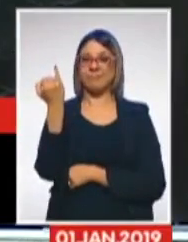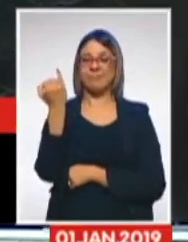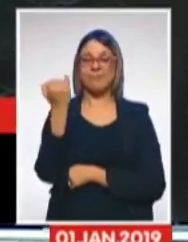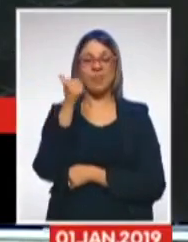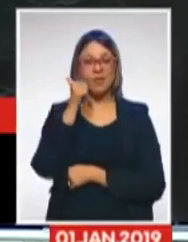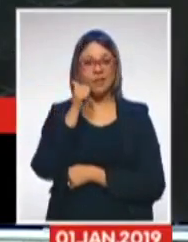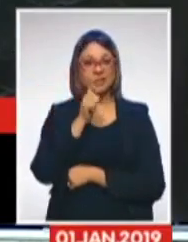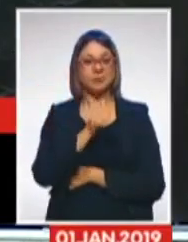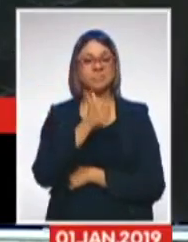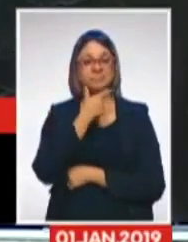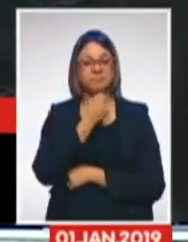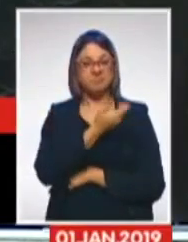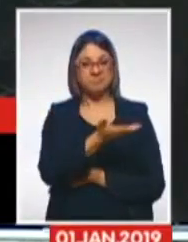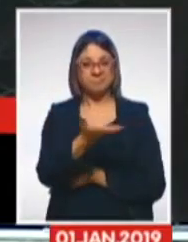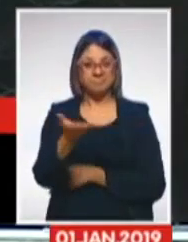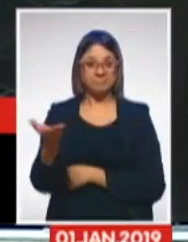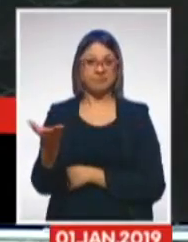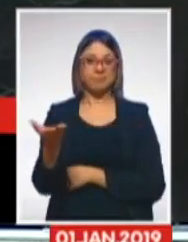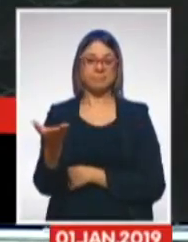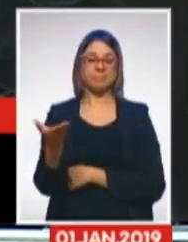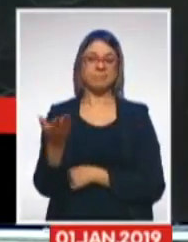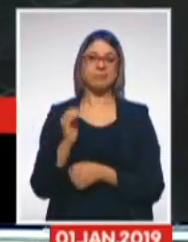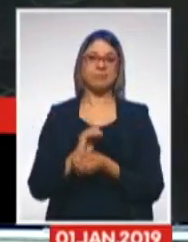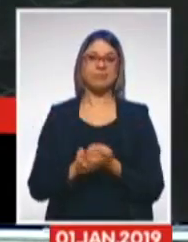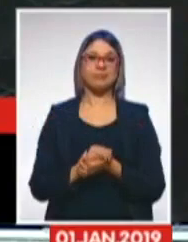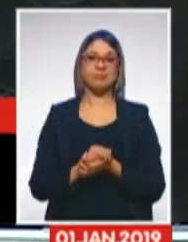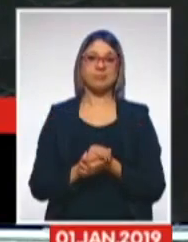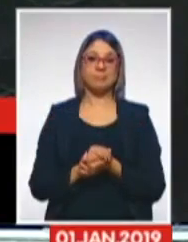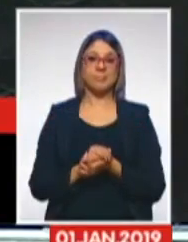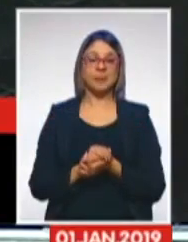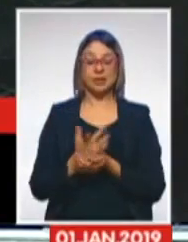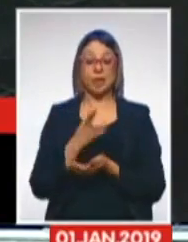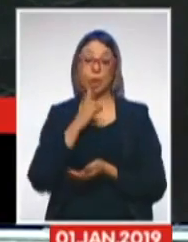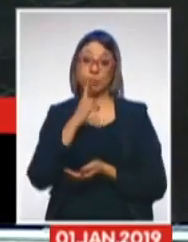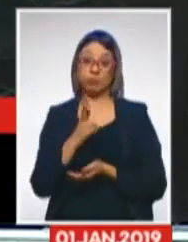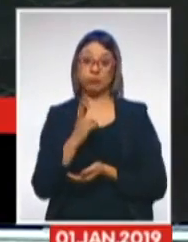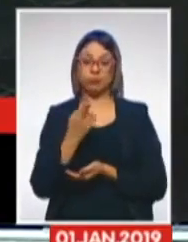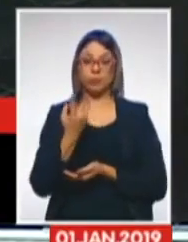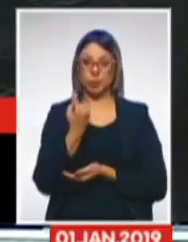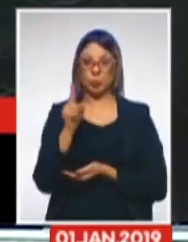Senhoras e senhores, o resultado das últimas eleições